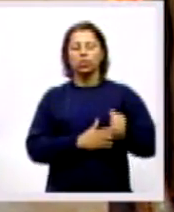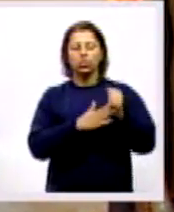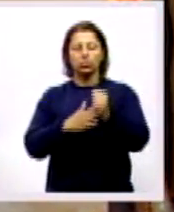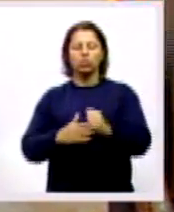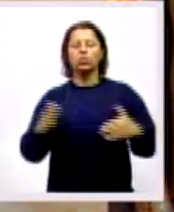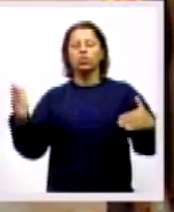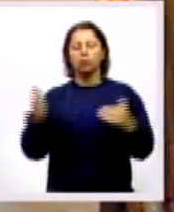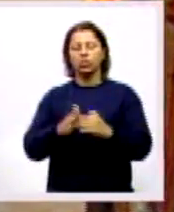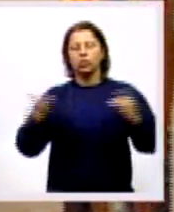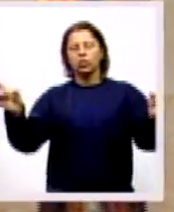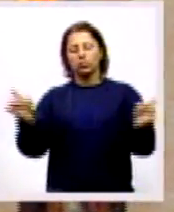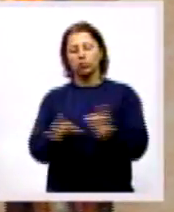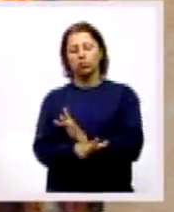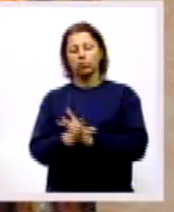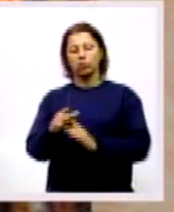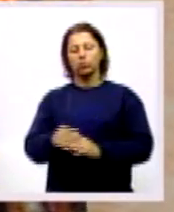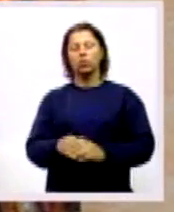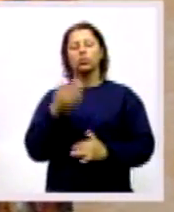foi revelado.